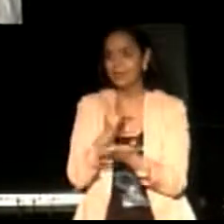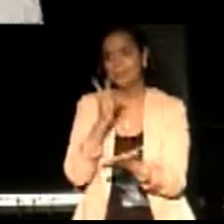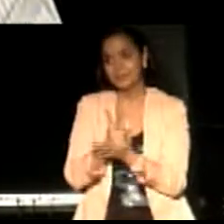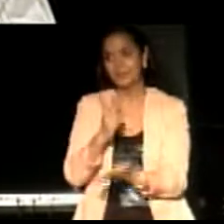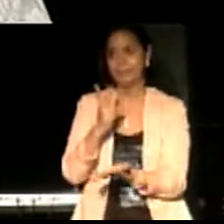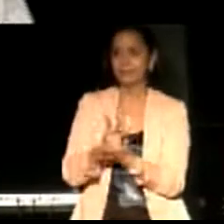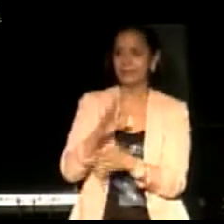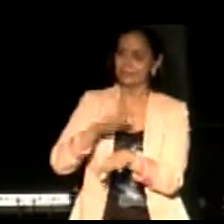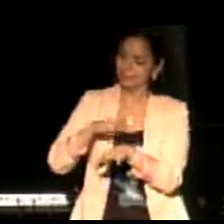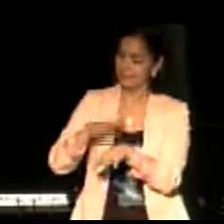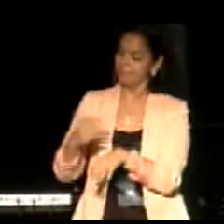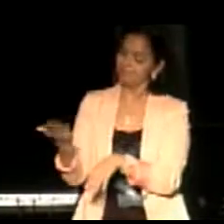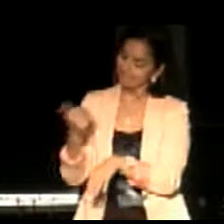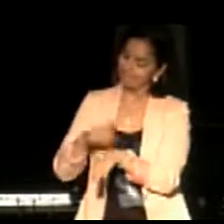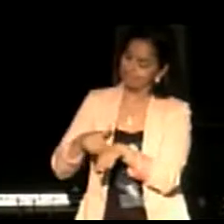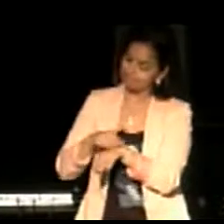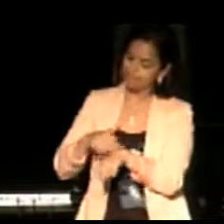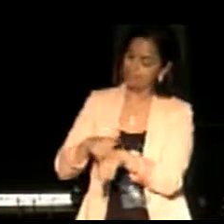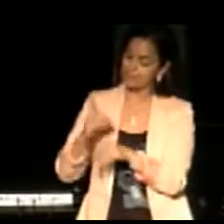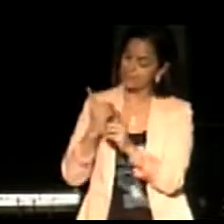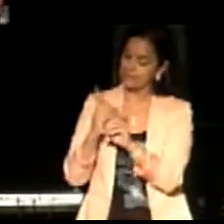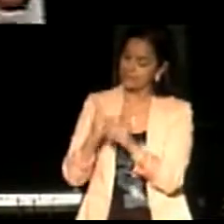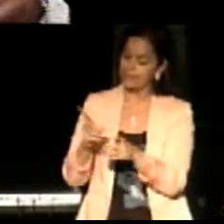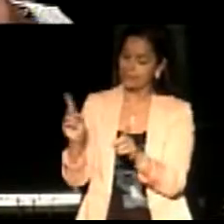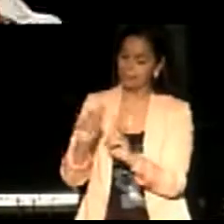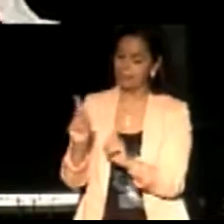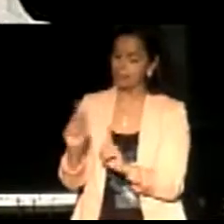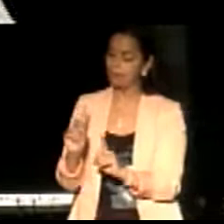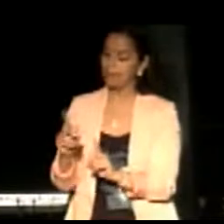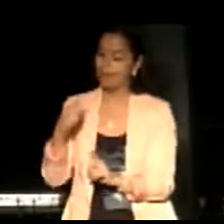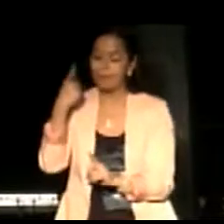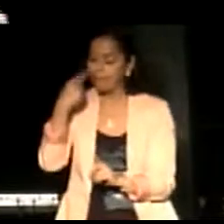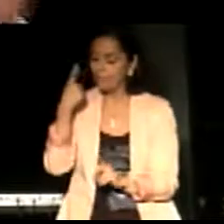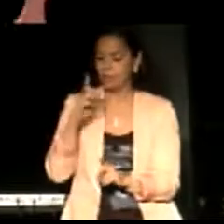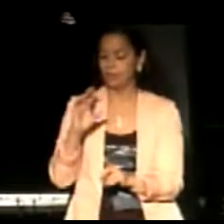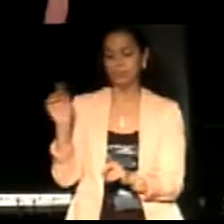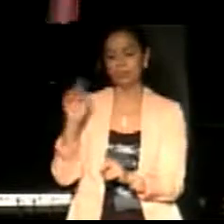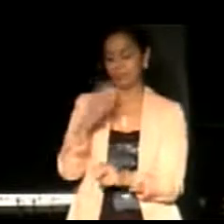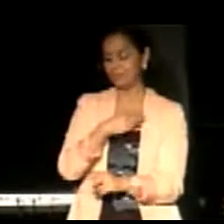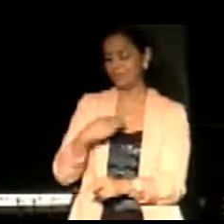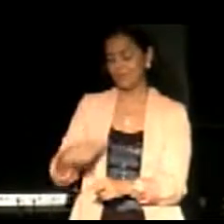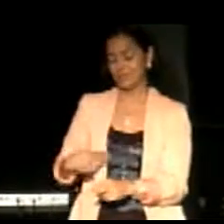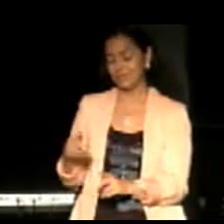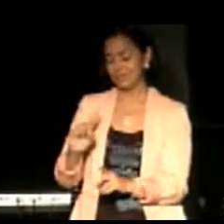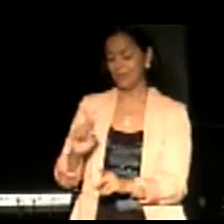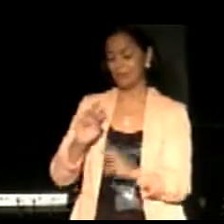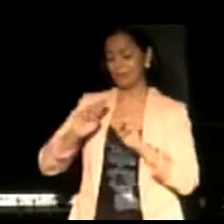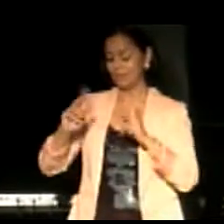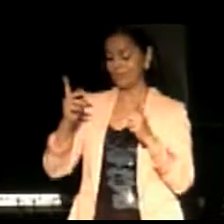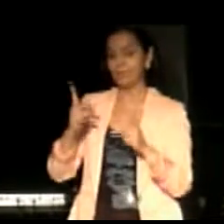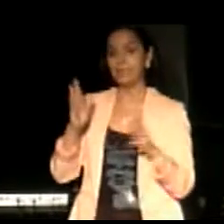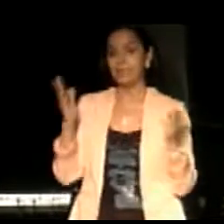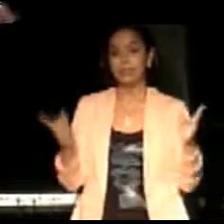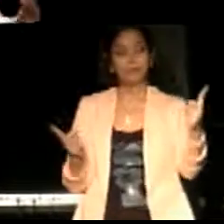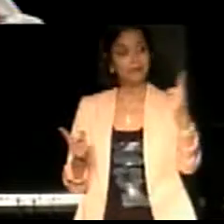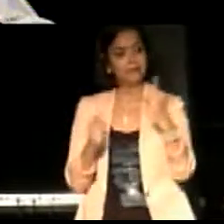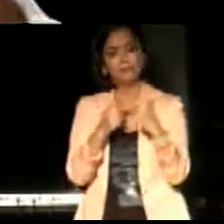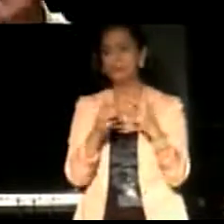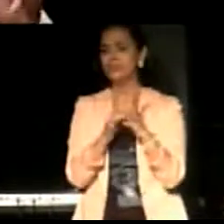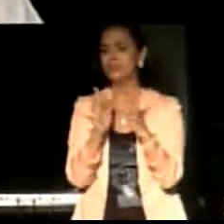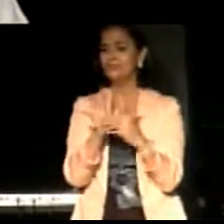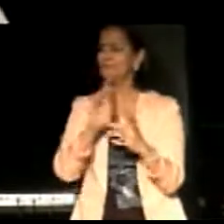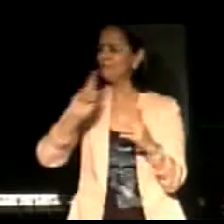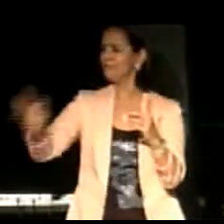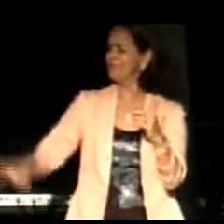E, claro, que como Jesus era um Messias diferente daquilo que eles esperavam, é o que